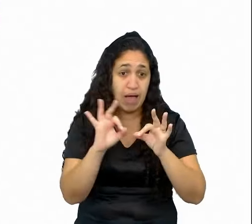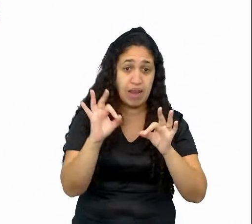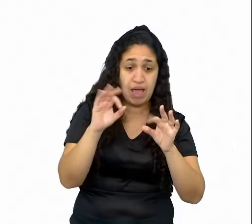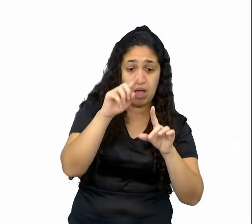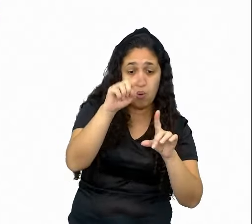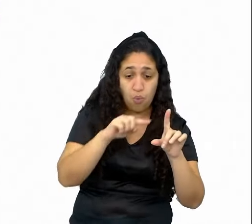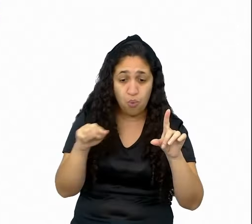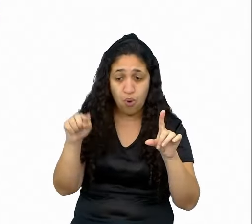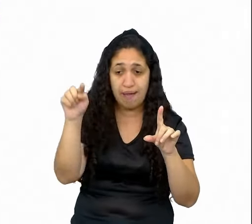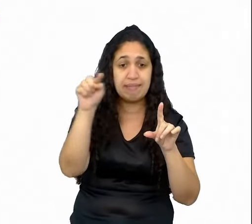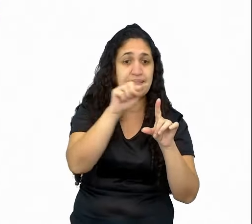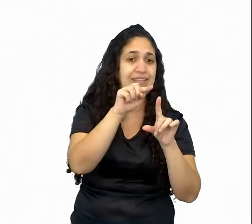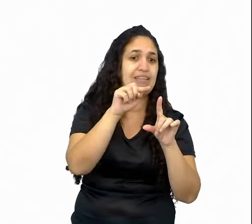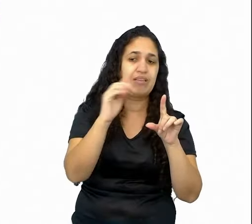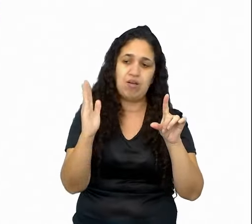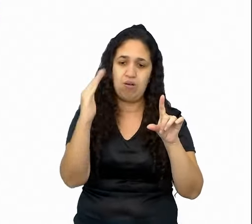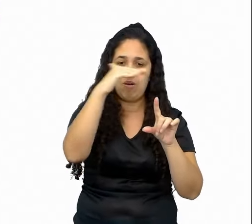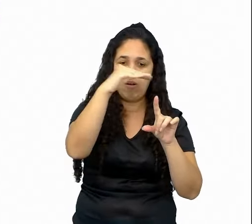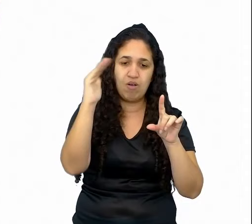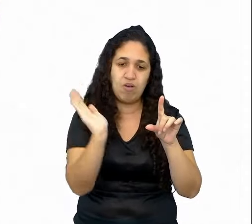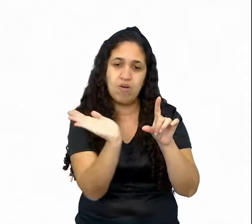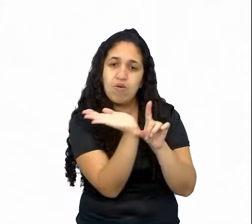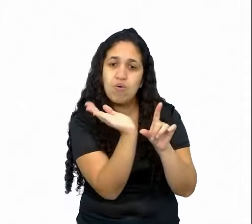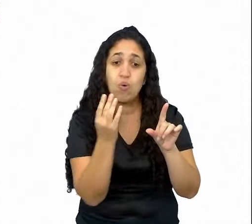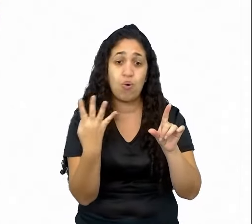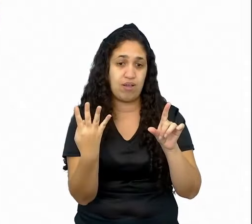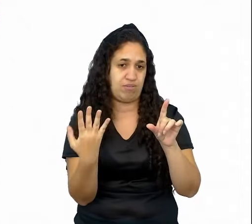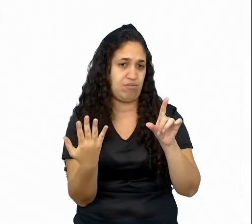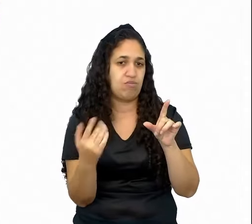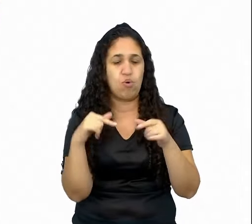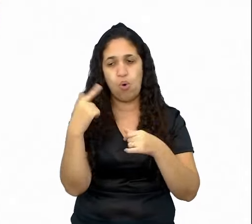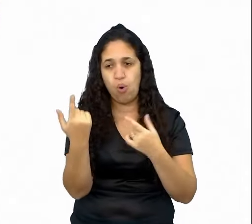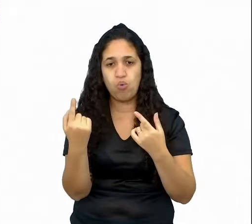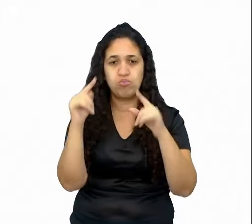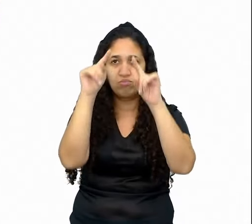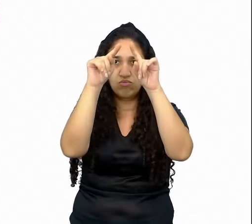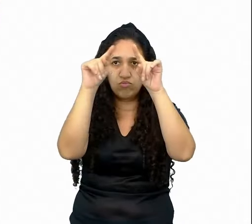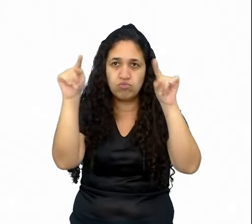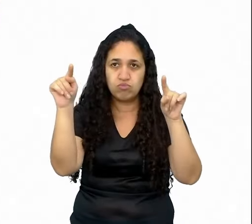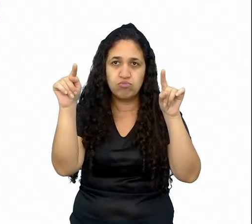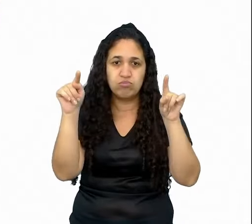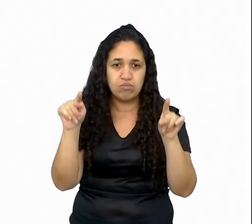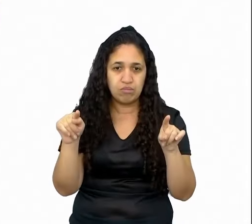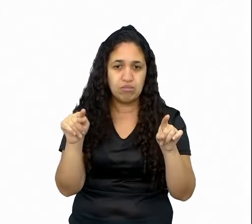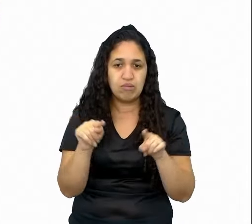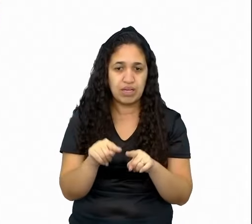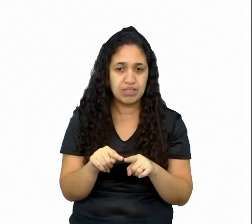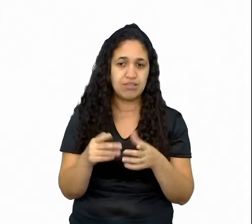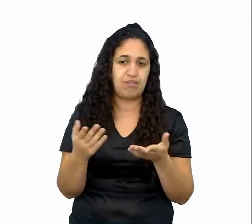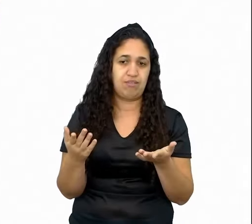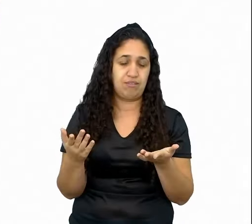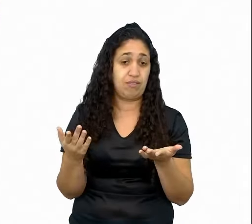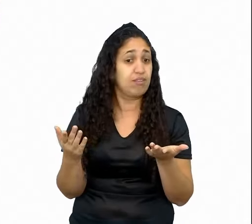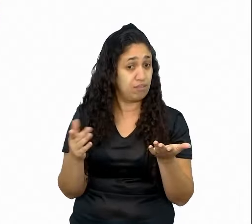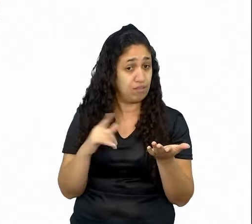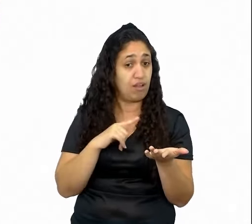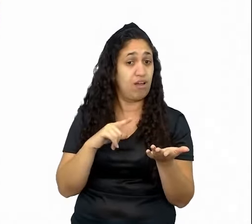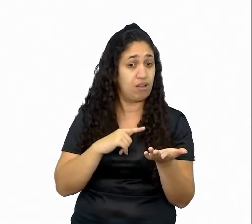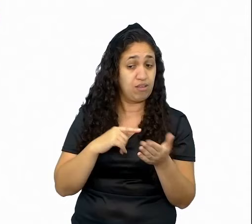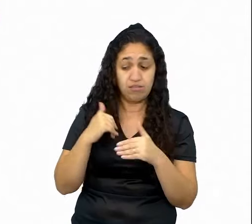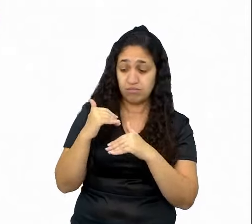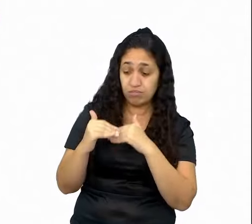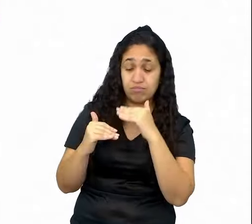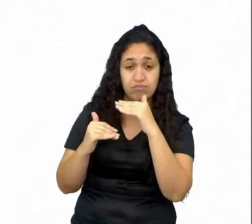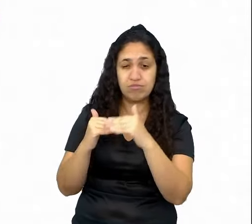ou acho que de um hexágono no oitavo e nono ano. Então, é um passo a passo. Eles já deram, assim,